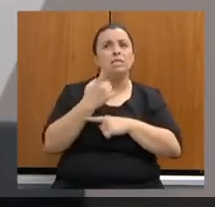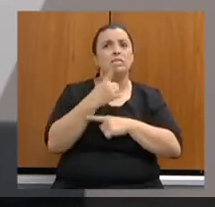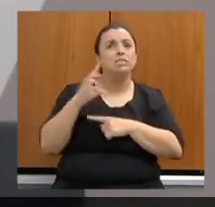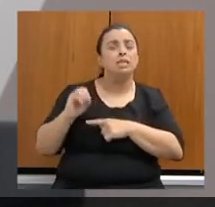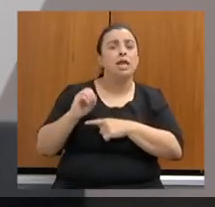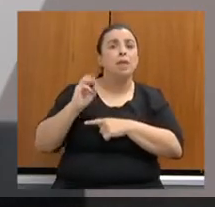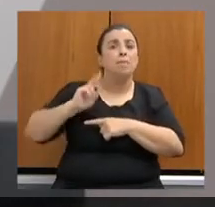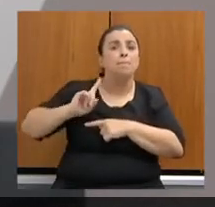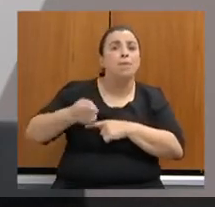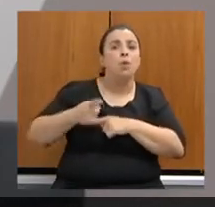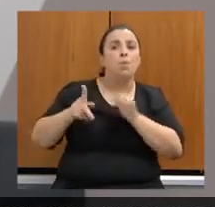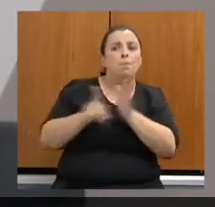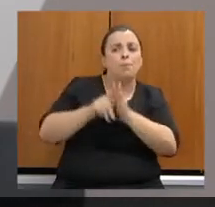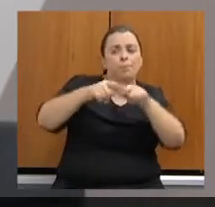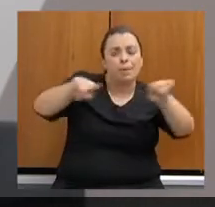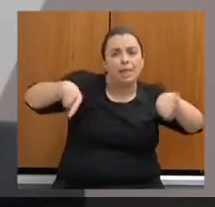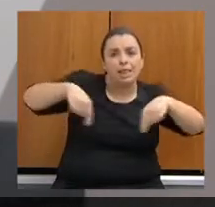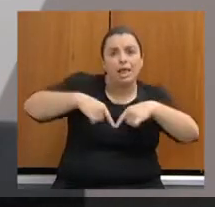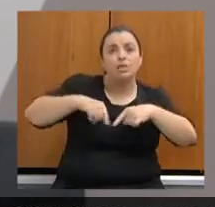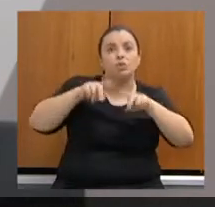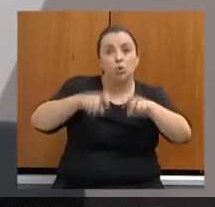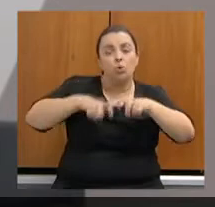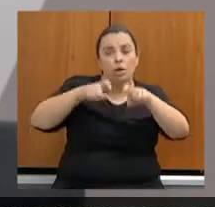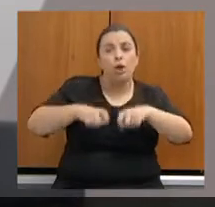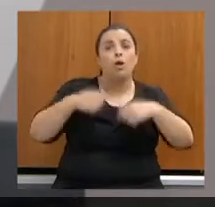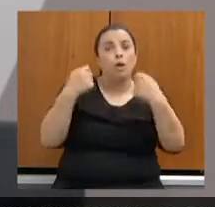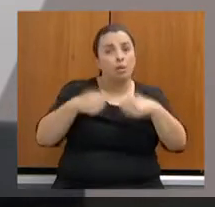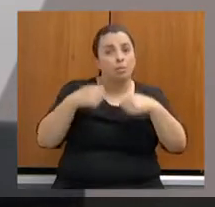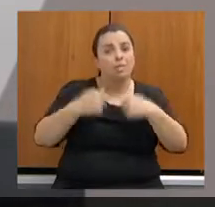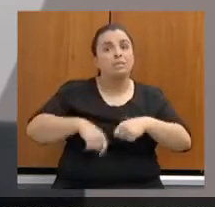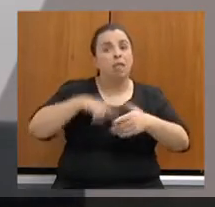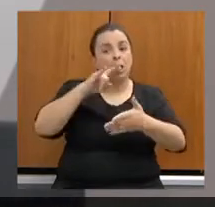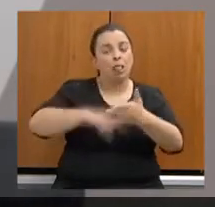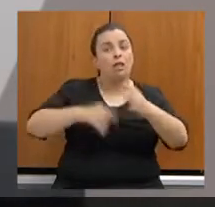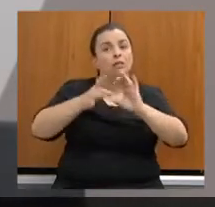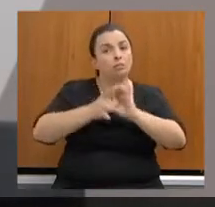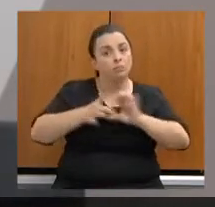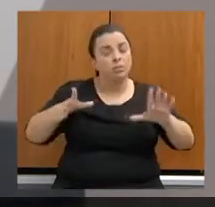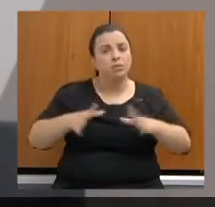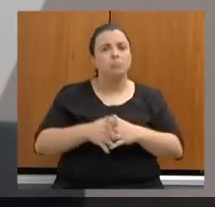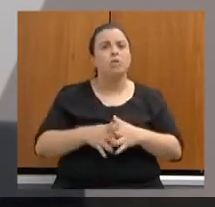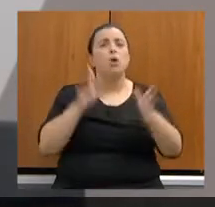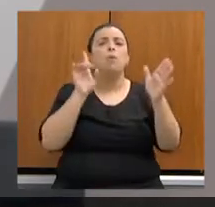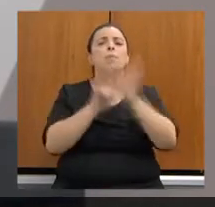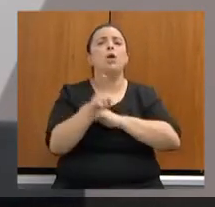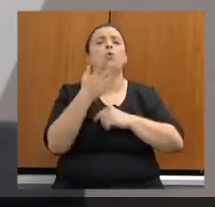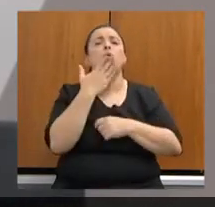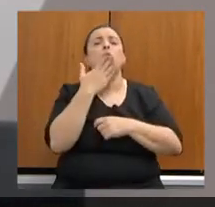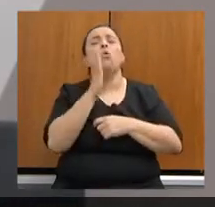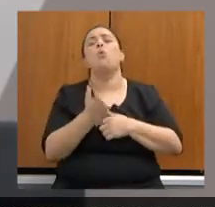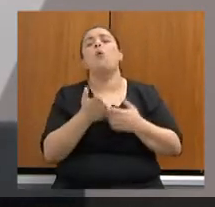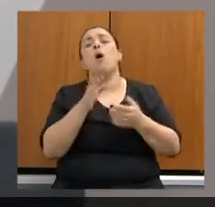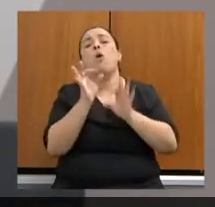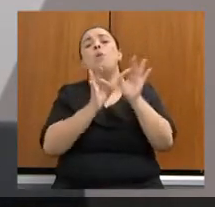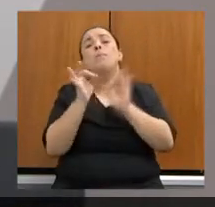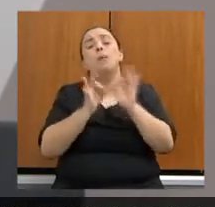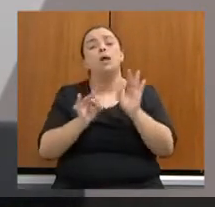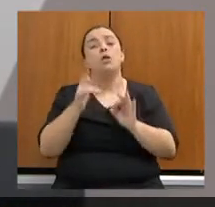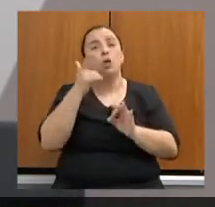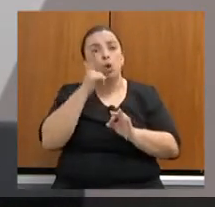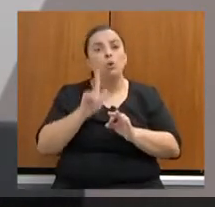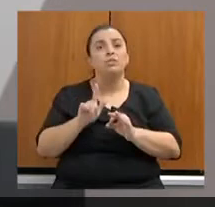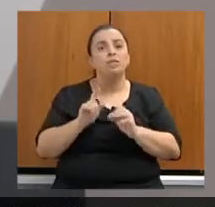necessitam serem regularizados no estado de Minas Gerais Então qual é o plano para que a gente consiga